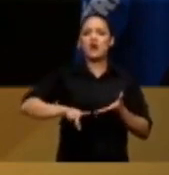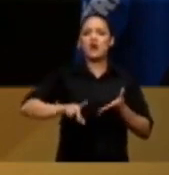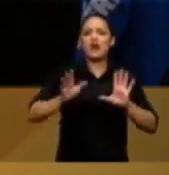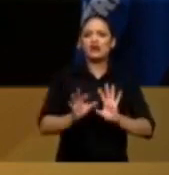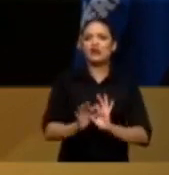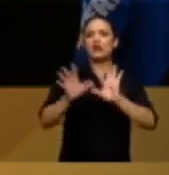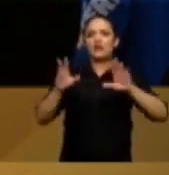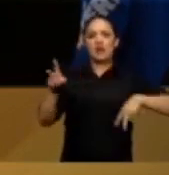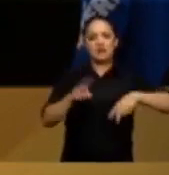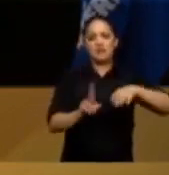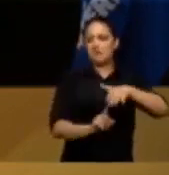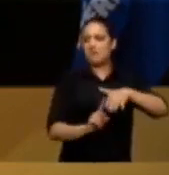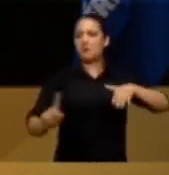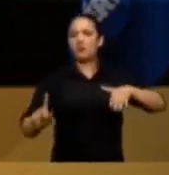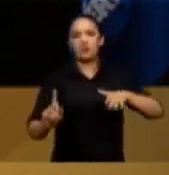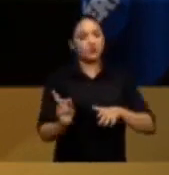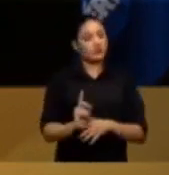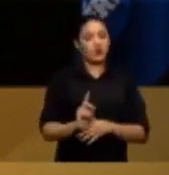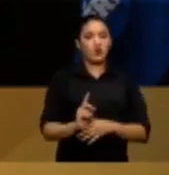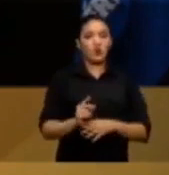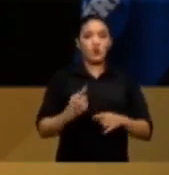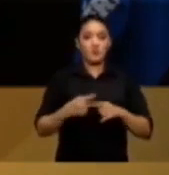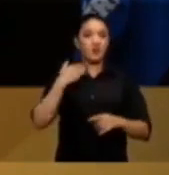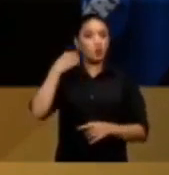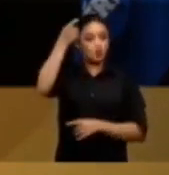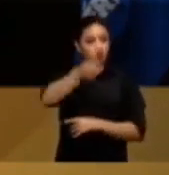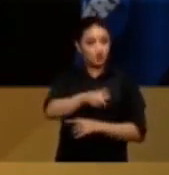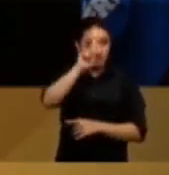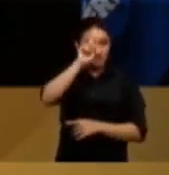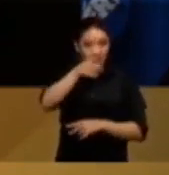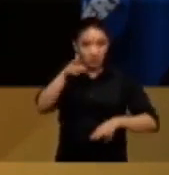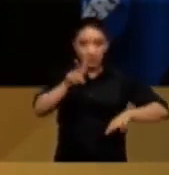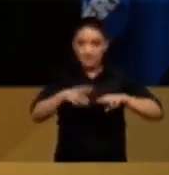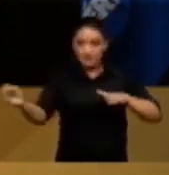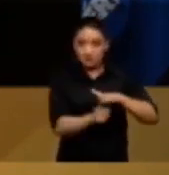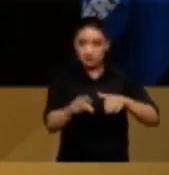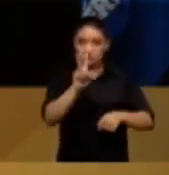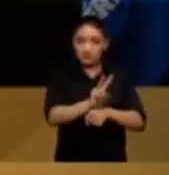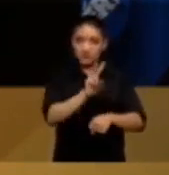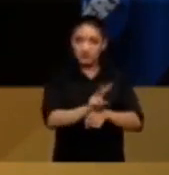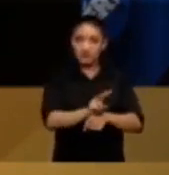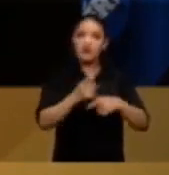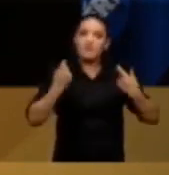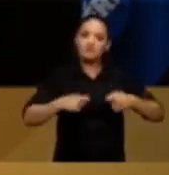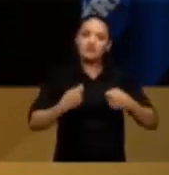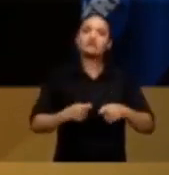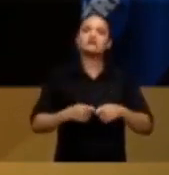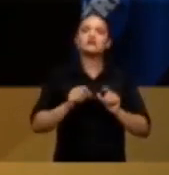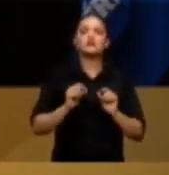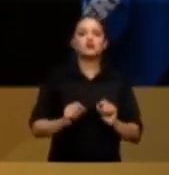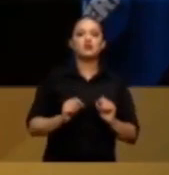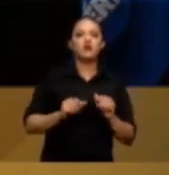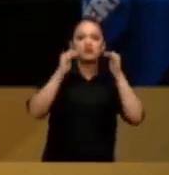do prazo. O juízo que decretou a prisão preventiva há de proceder na periodicidade exigida